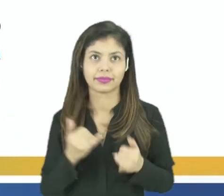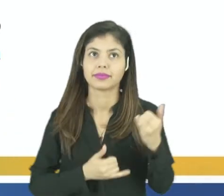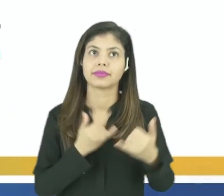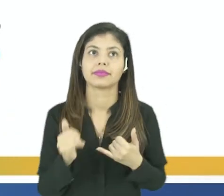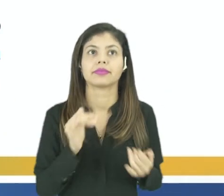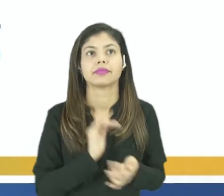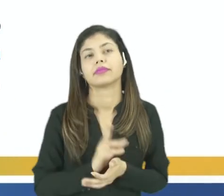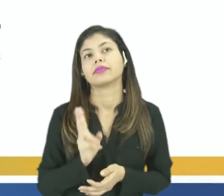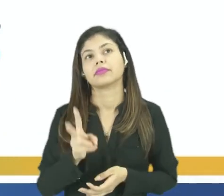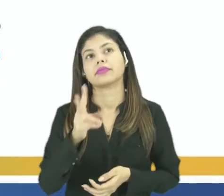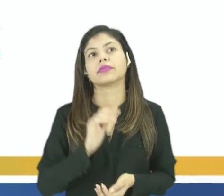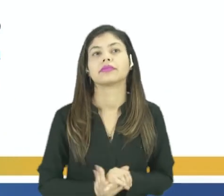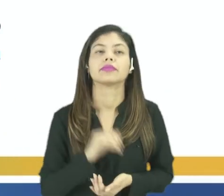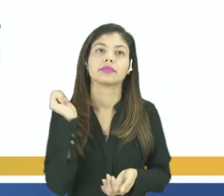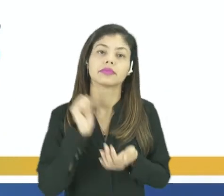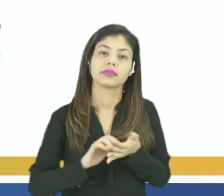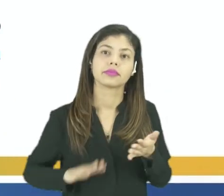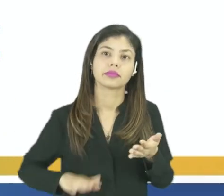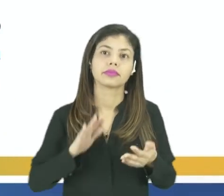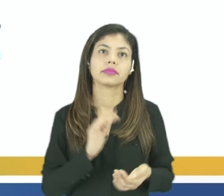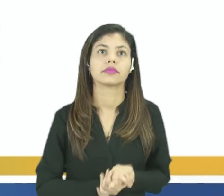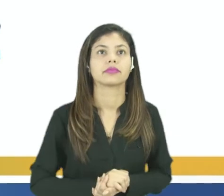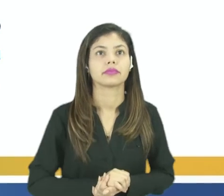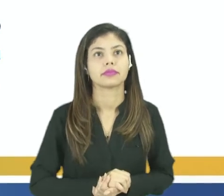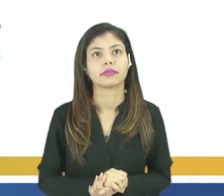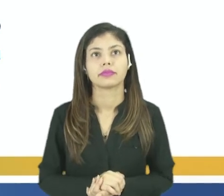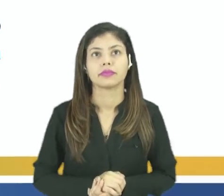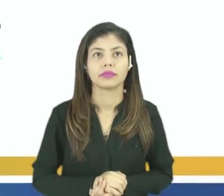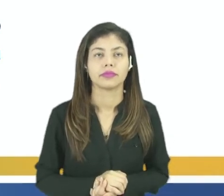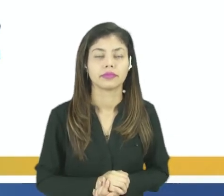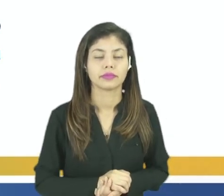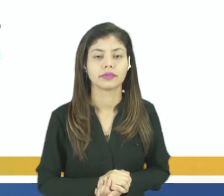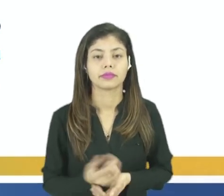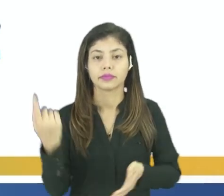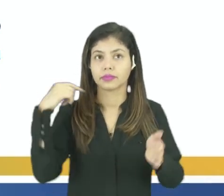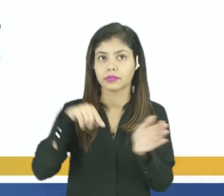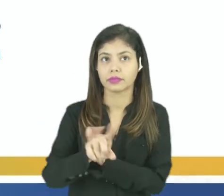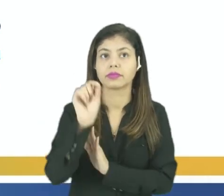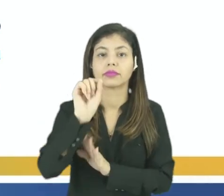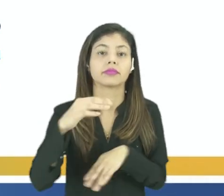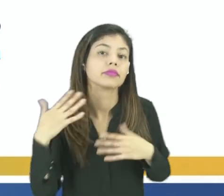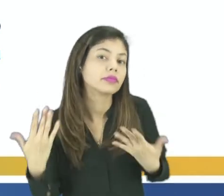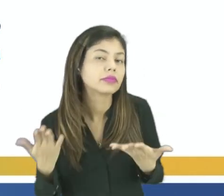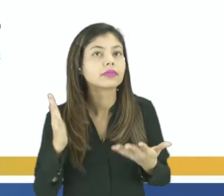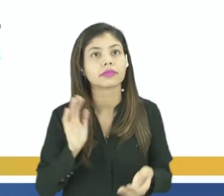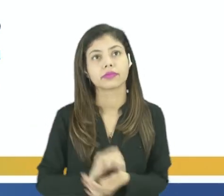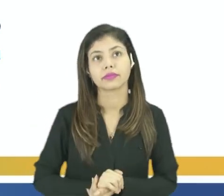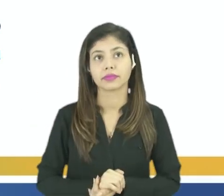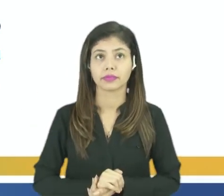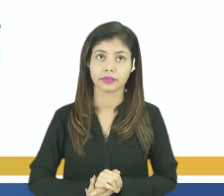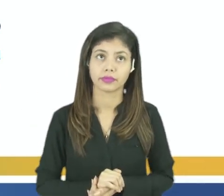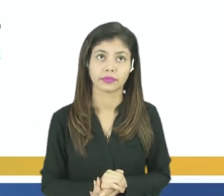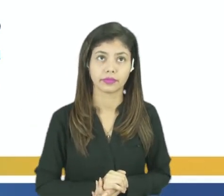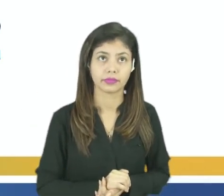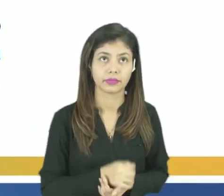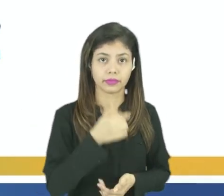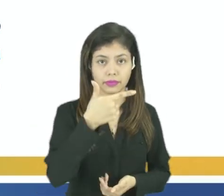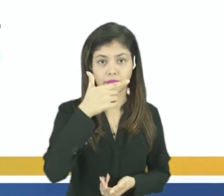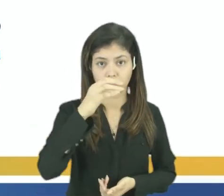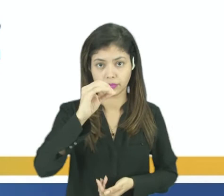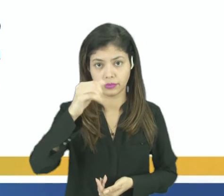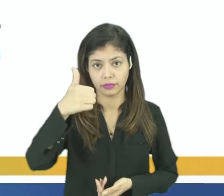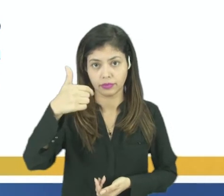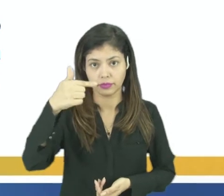glicerina. Esses números aqui são conhecidos, tá? E através deles nós fazemos alguns experimentos, como por exemplo esse aqui,